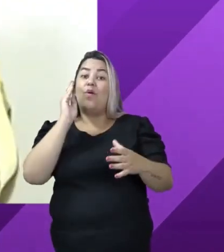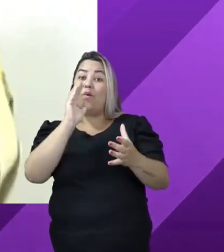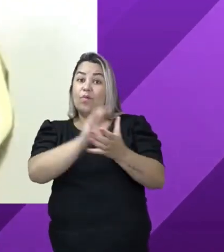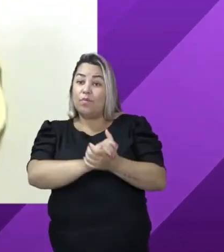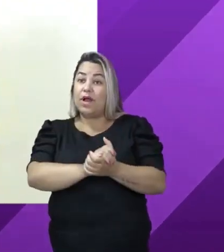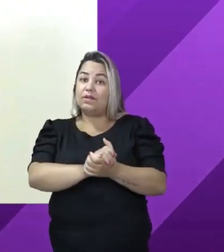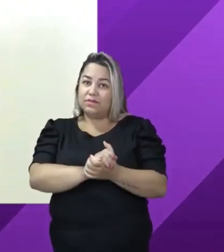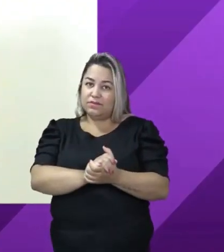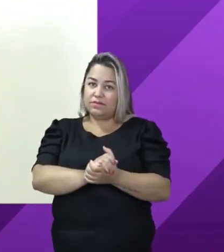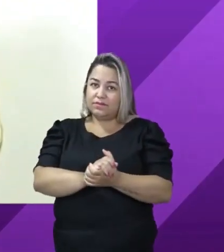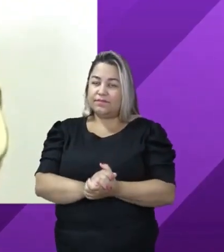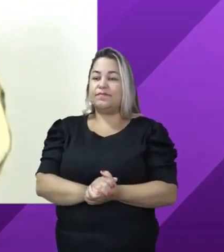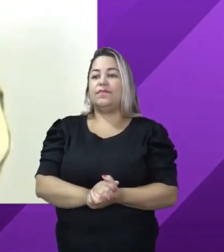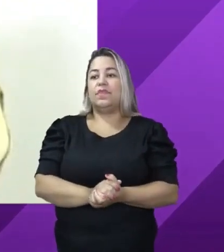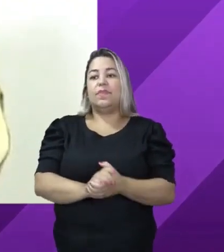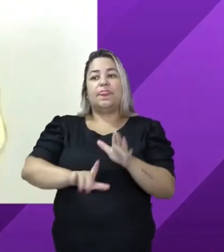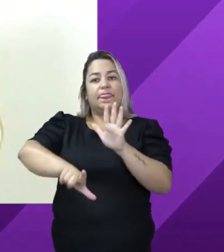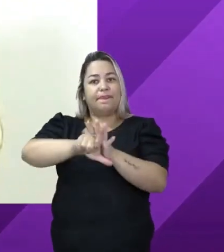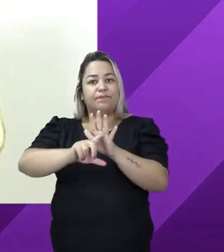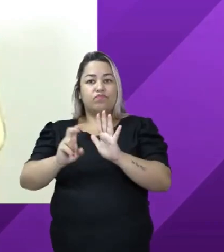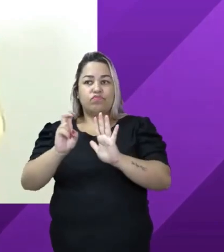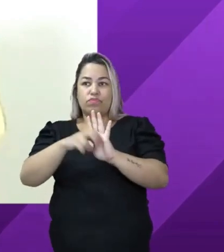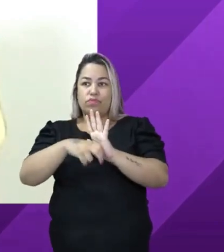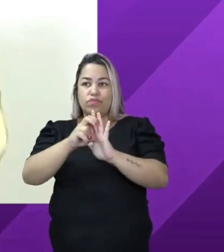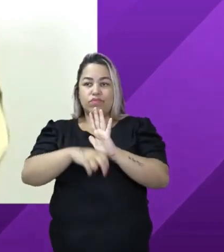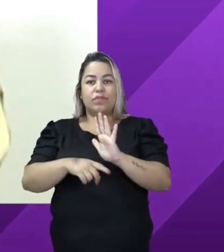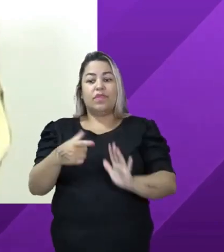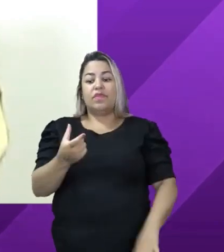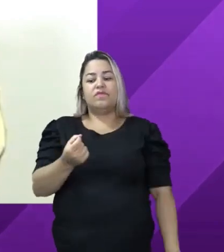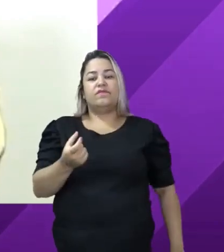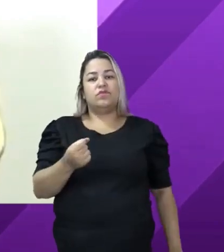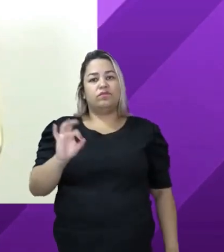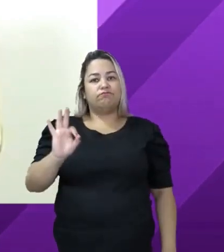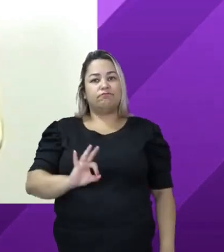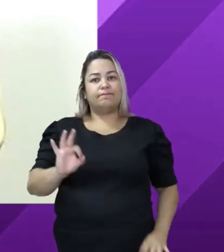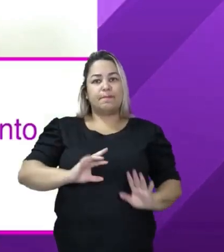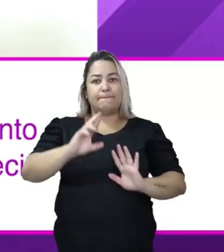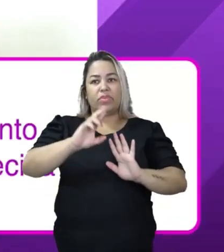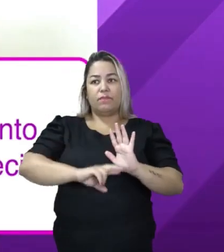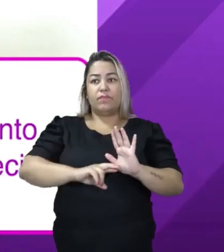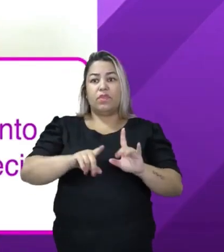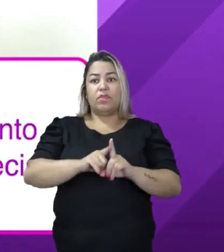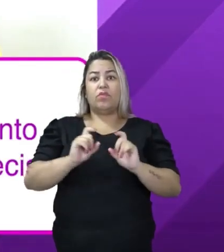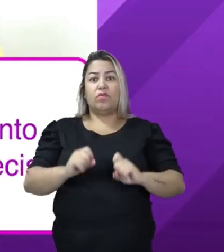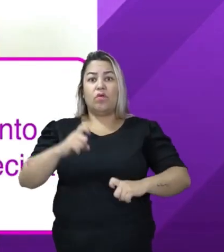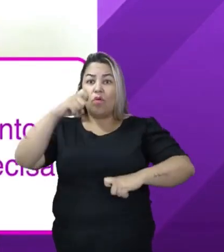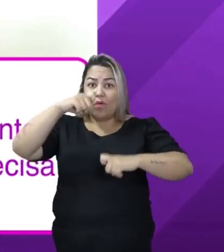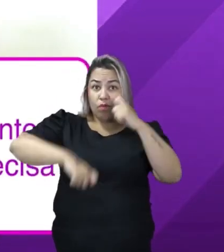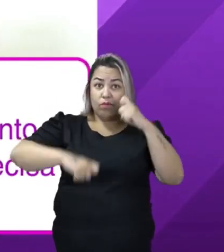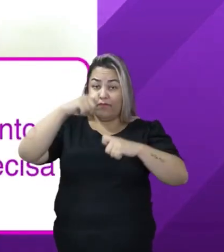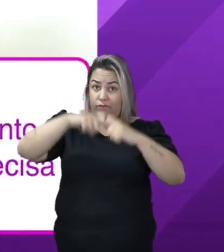é. Desde a Lei Maria da Penha, aumentou em 20% o registro de crime de estupro